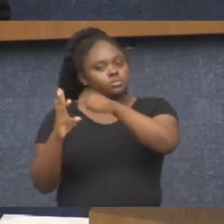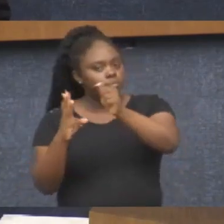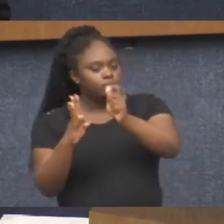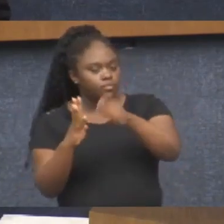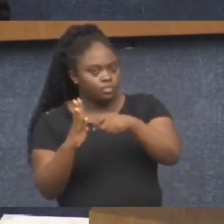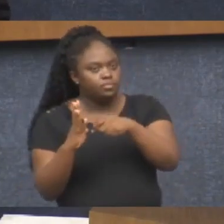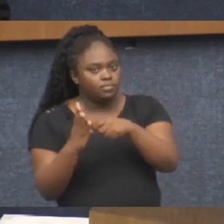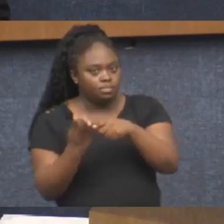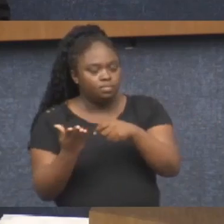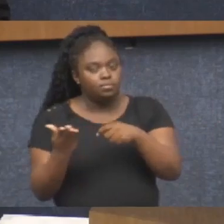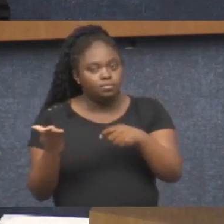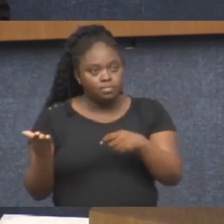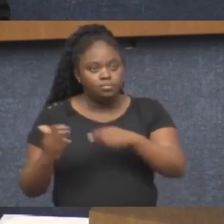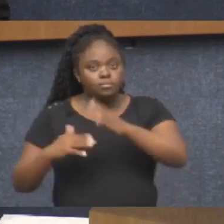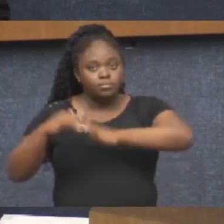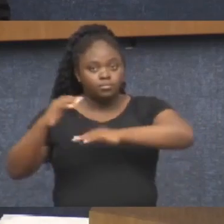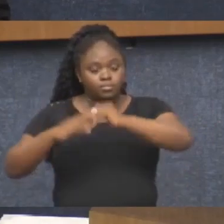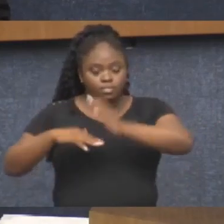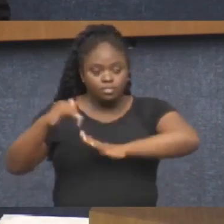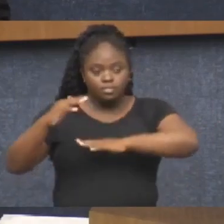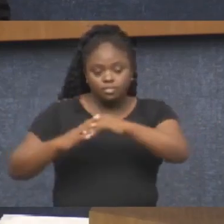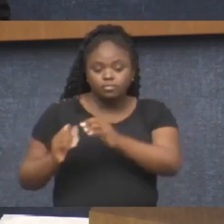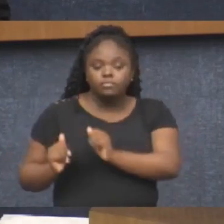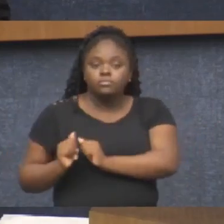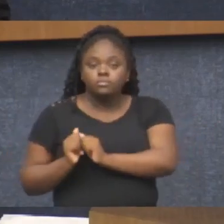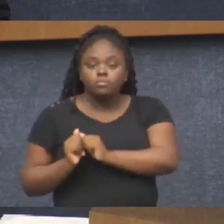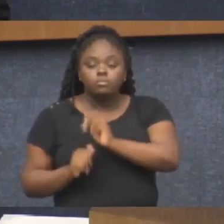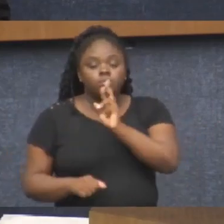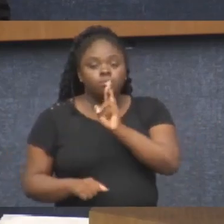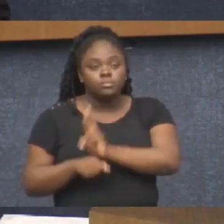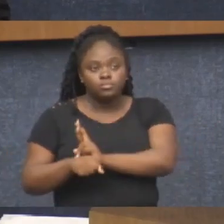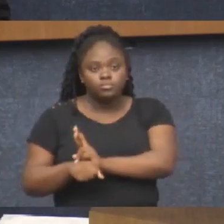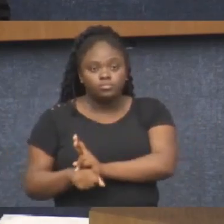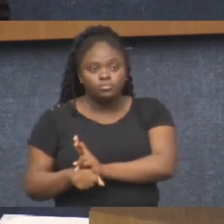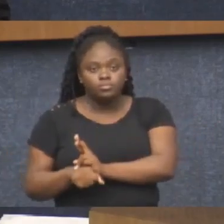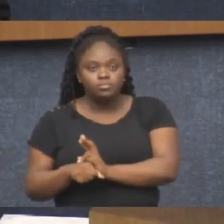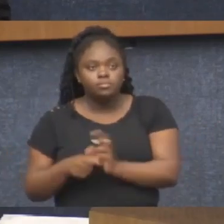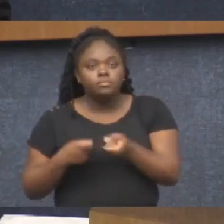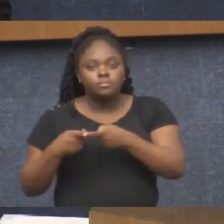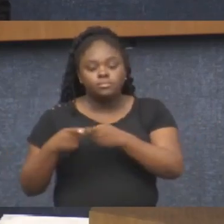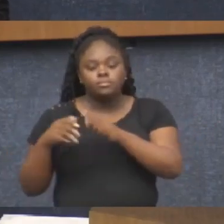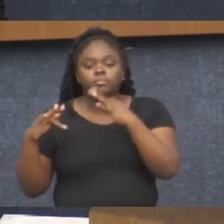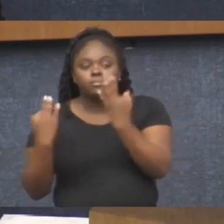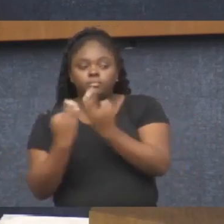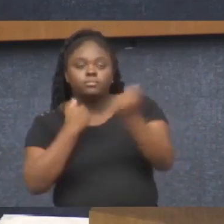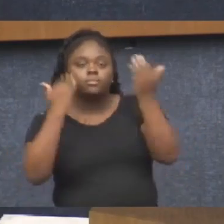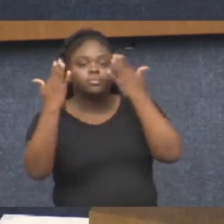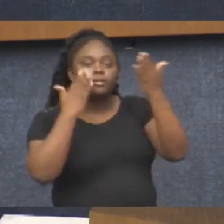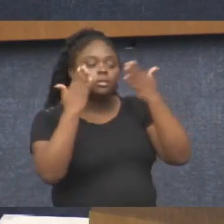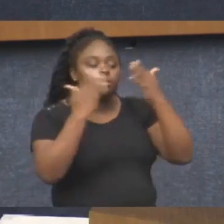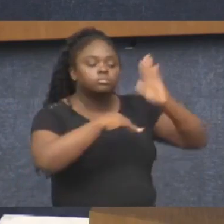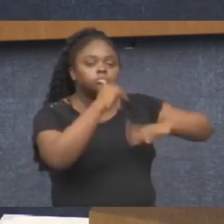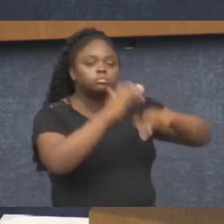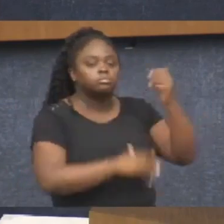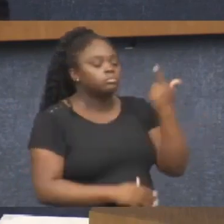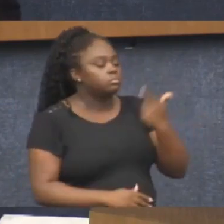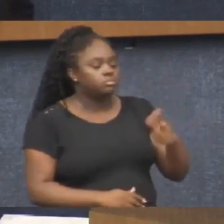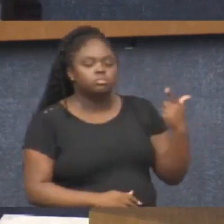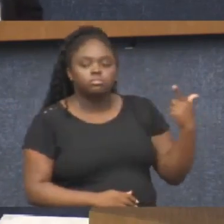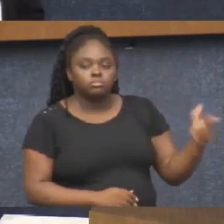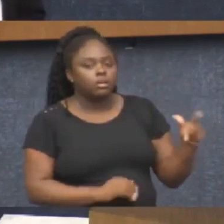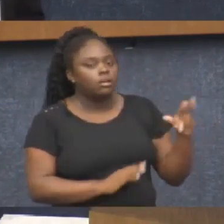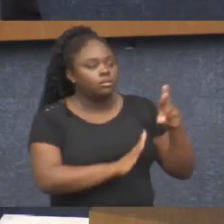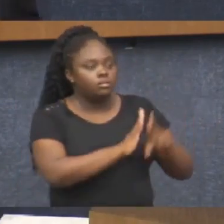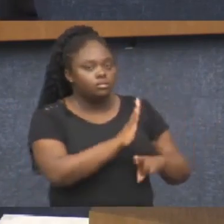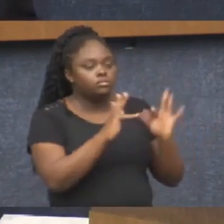contínuos dos profissionais com residência em medicina de família comparado com os profissionais sem residência em medicina